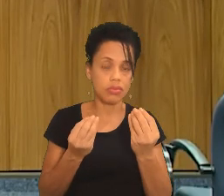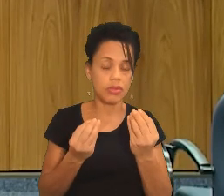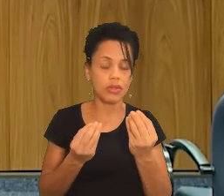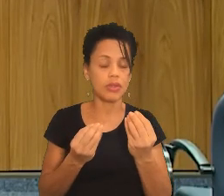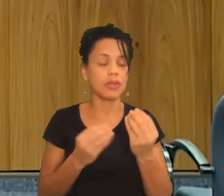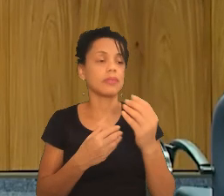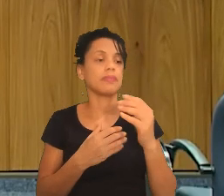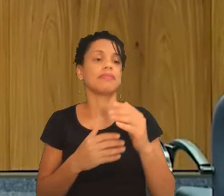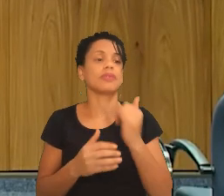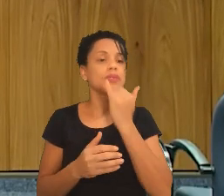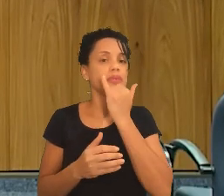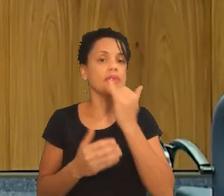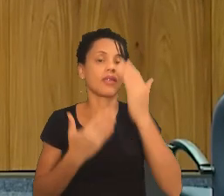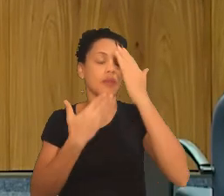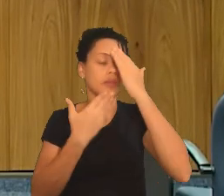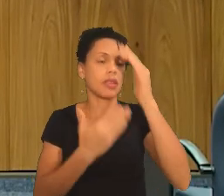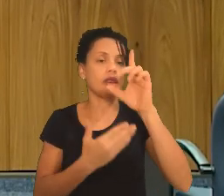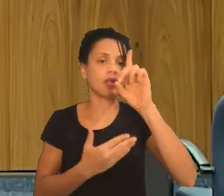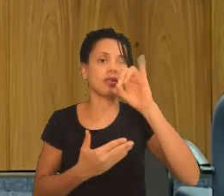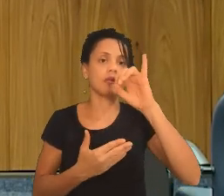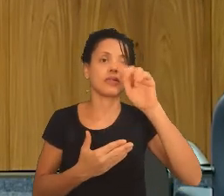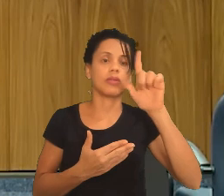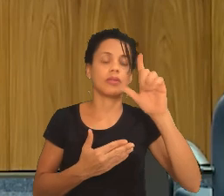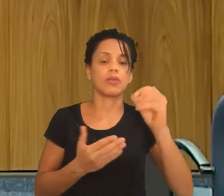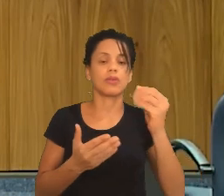estar aqui com vocês.